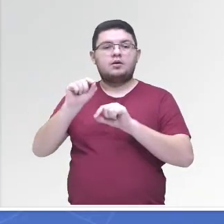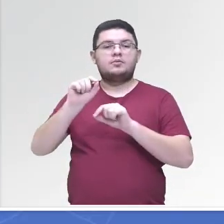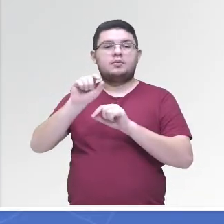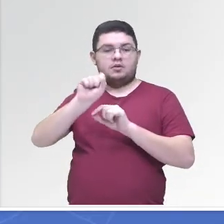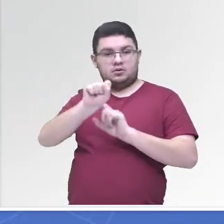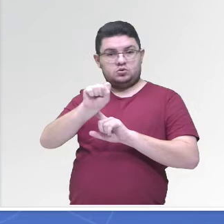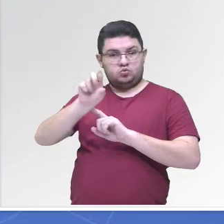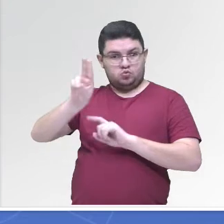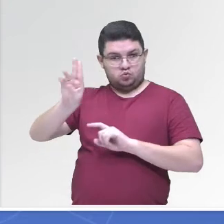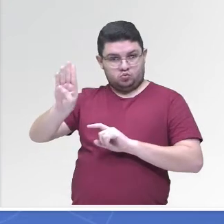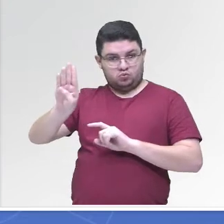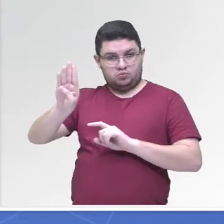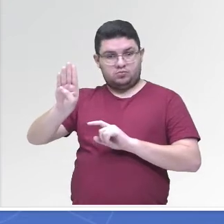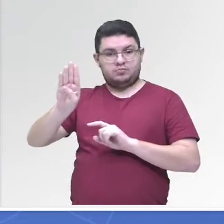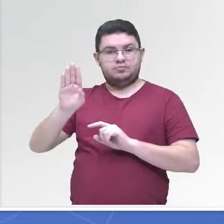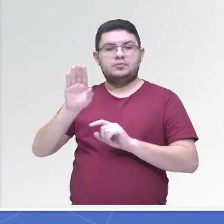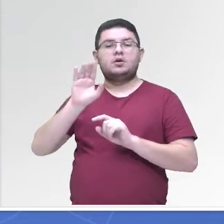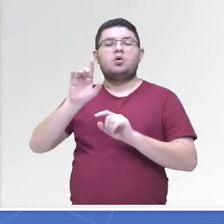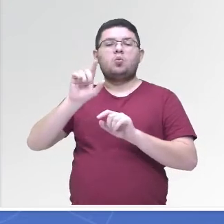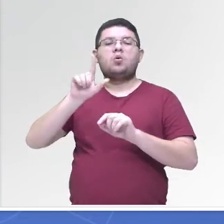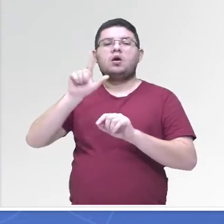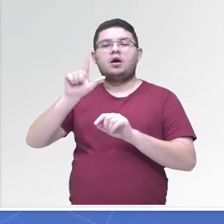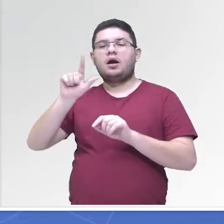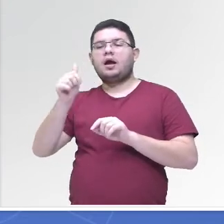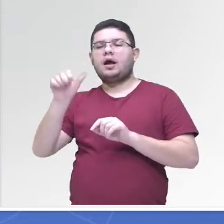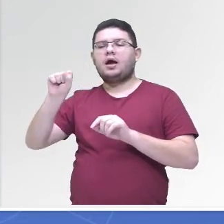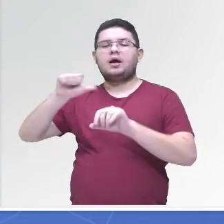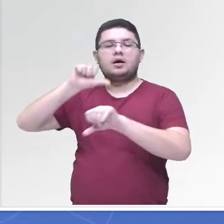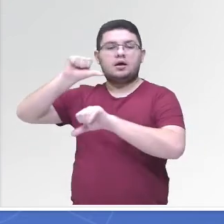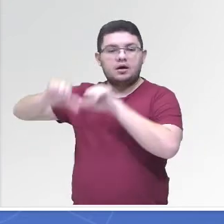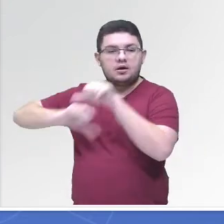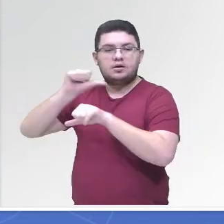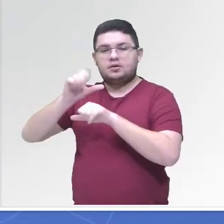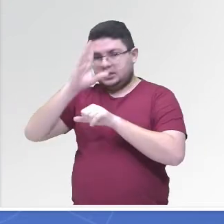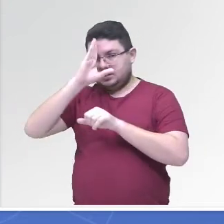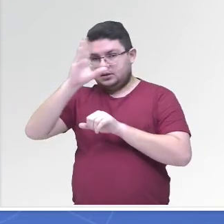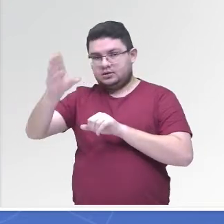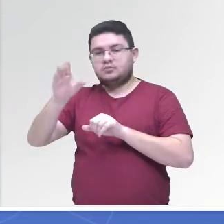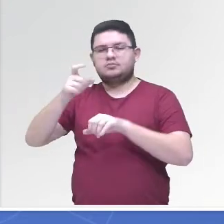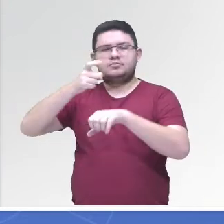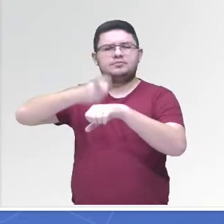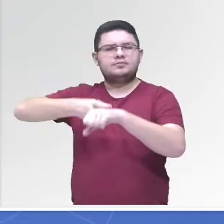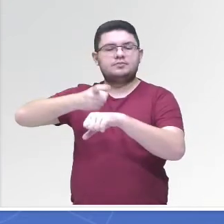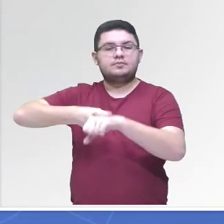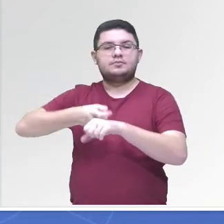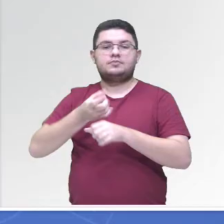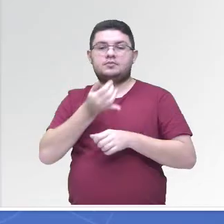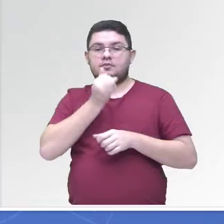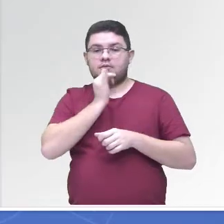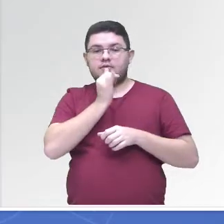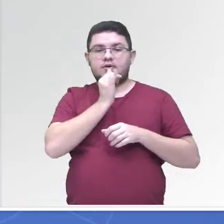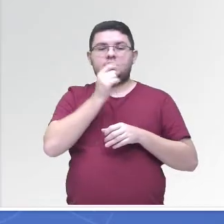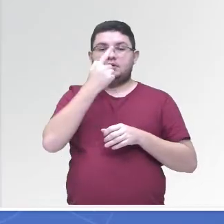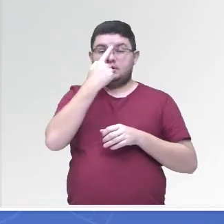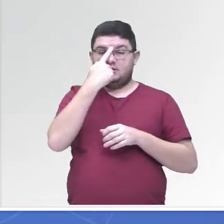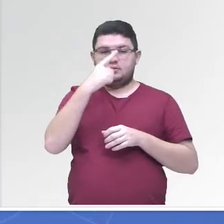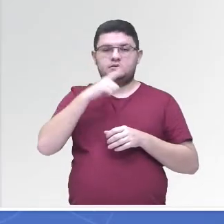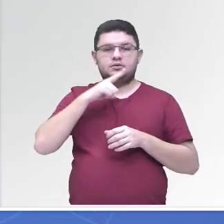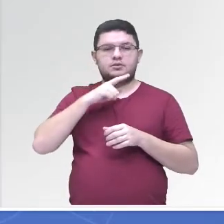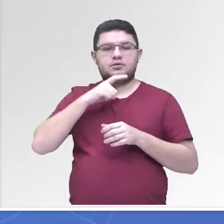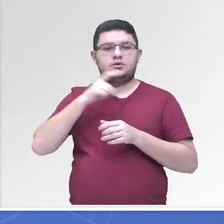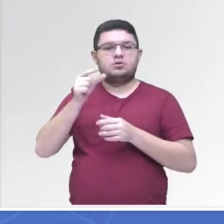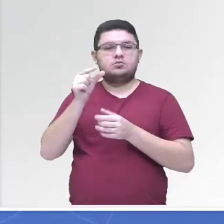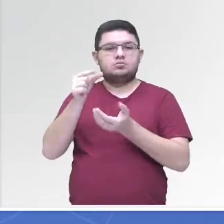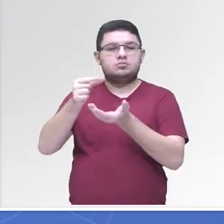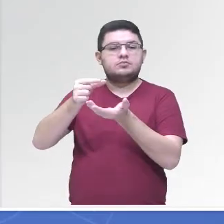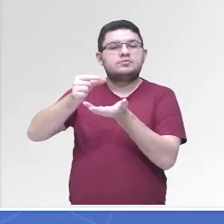E o principal exemplo que a gente costuma dar é o da naftalina, tá? Que é aquele sólido branco que,